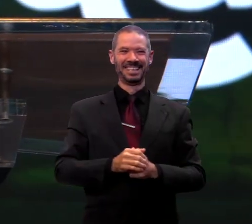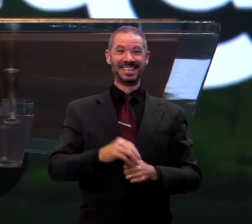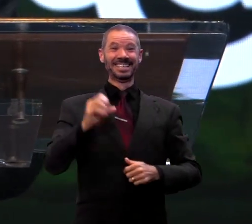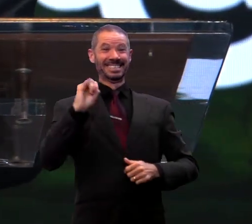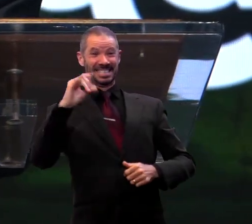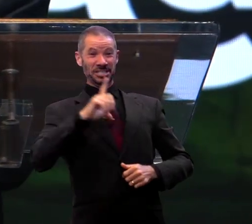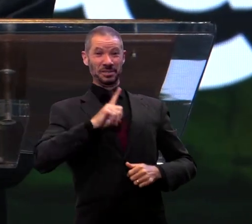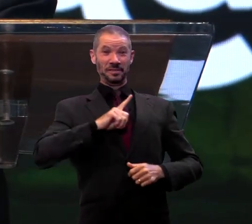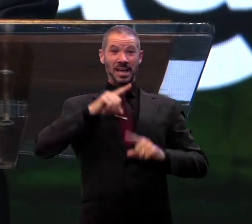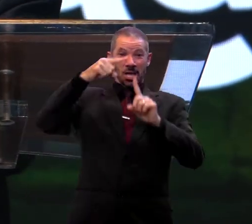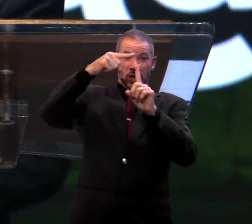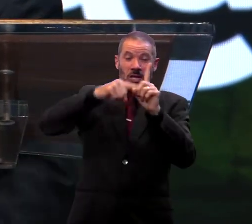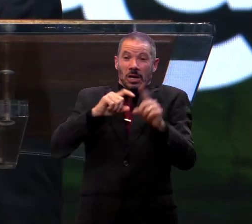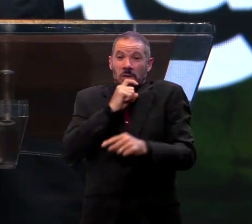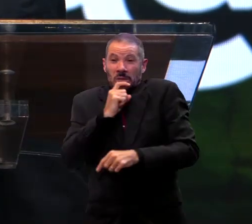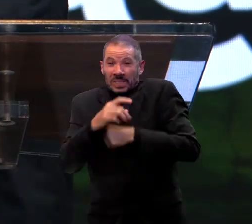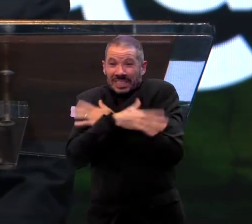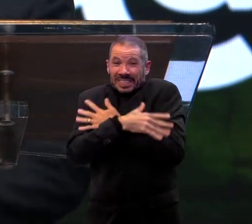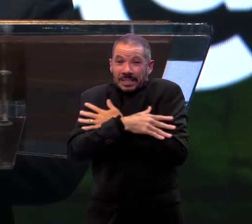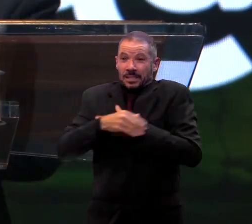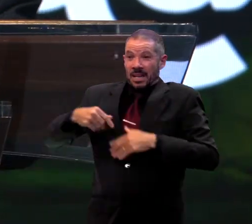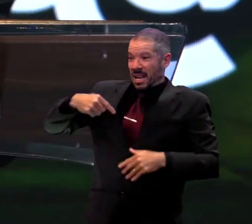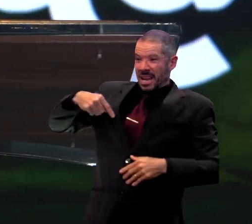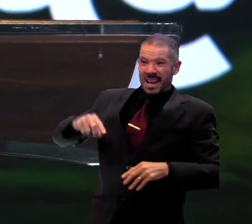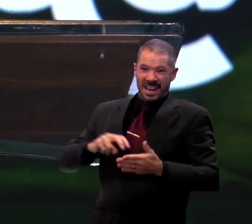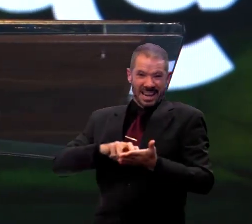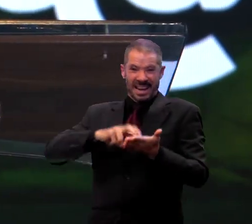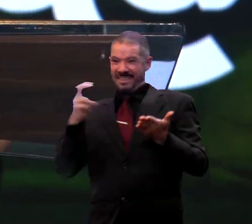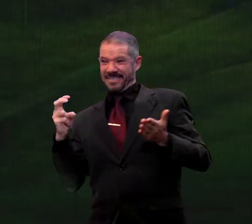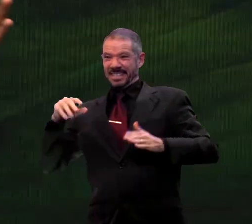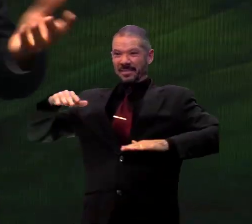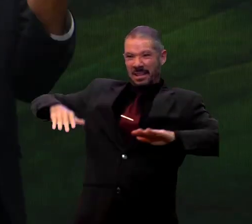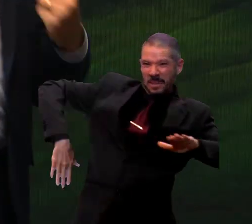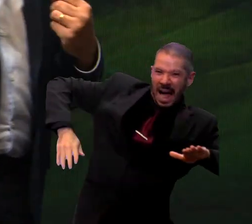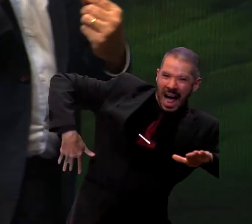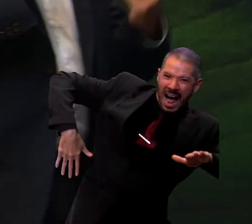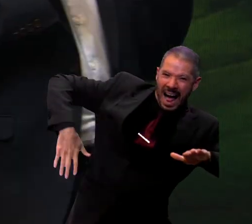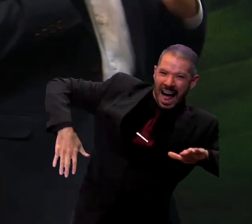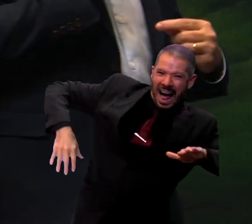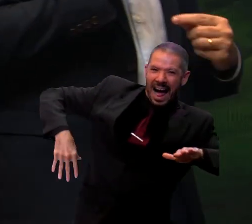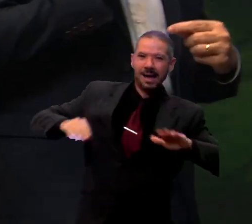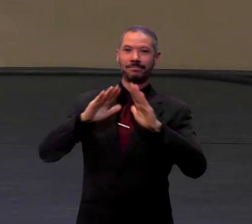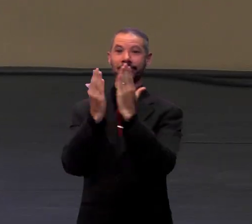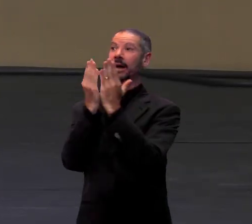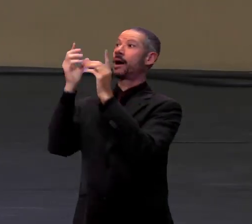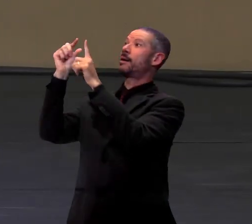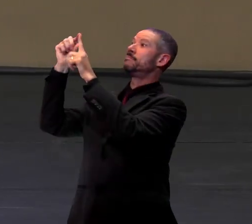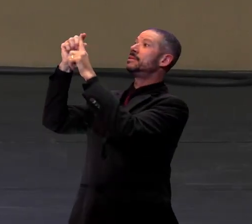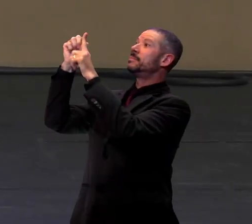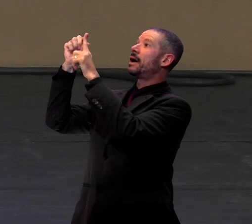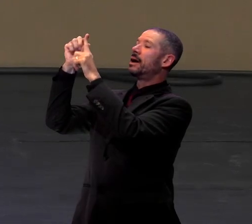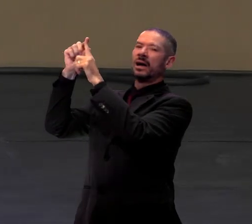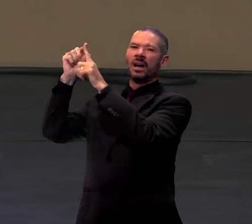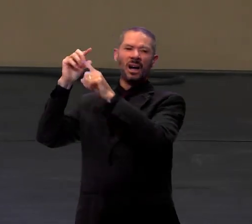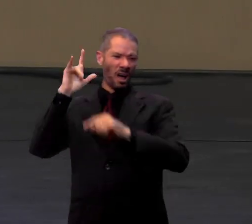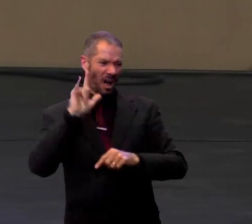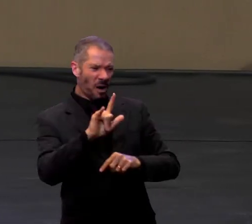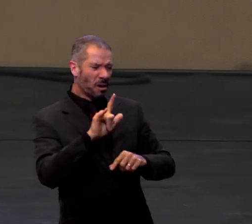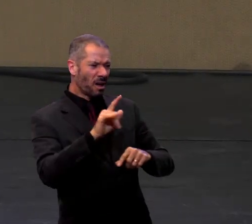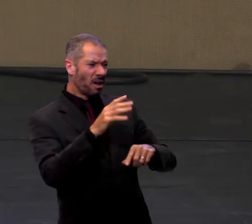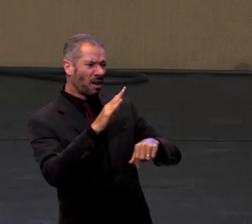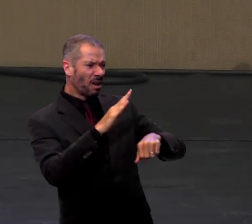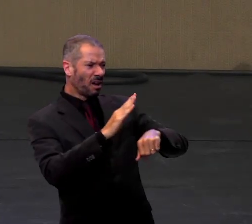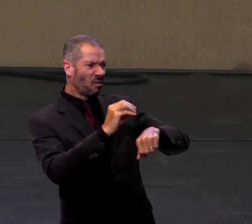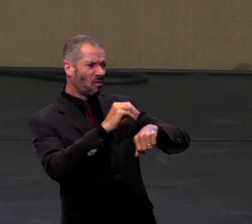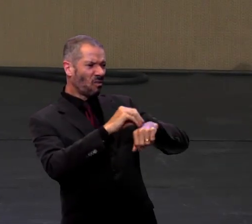tiver 1 grau, ela levanta e ela vai para a natação dela. Mas aquele que diz que ama, mas não faz,